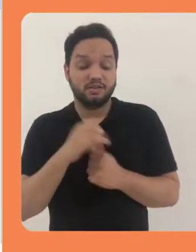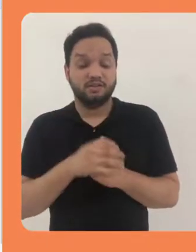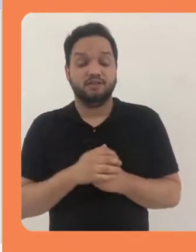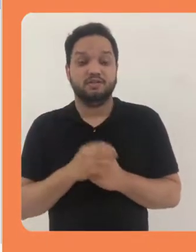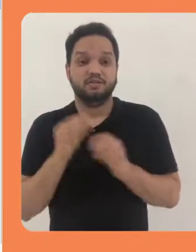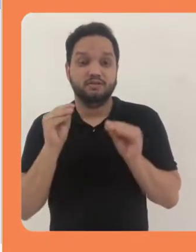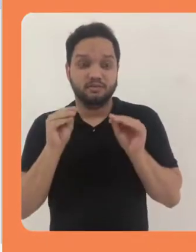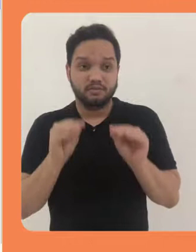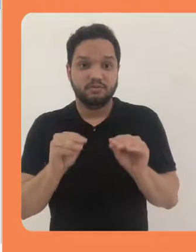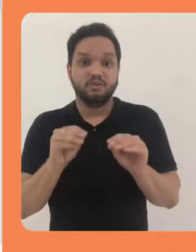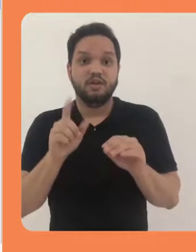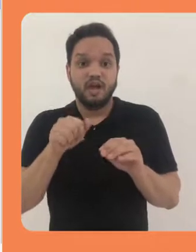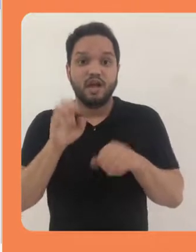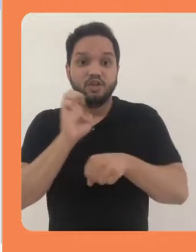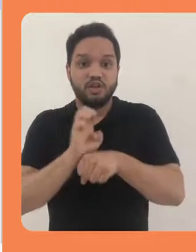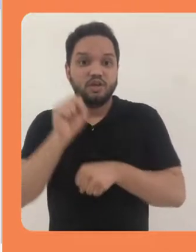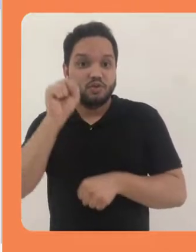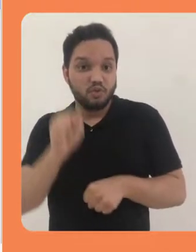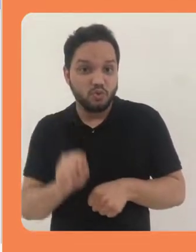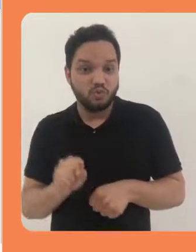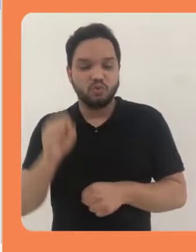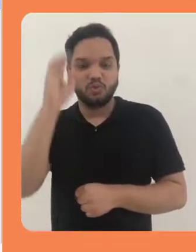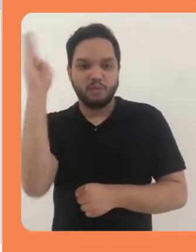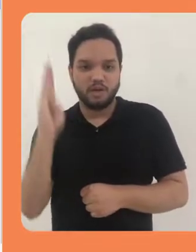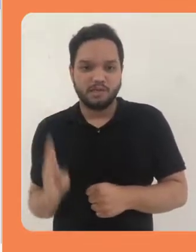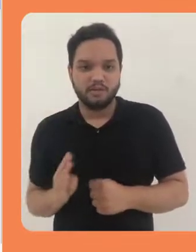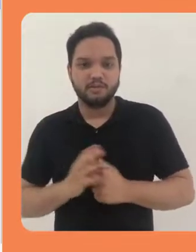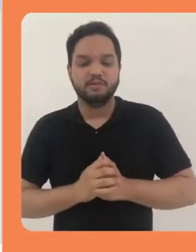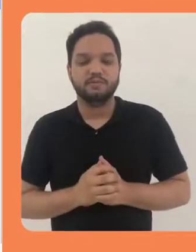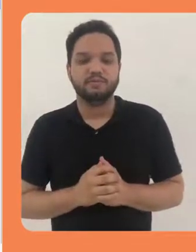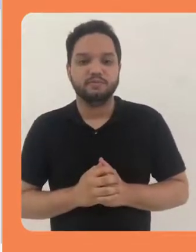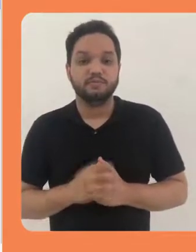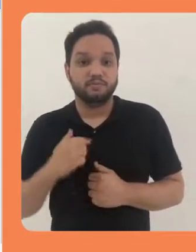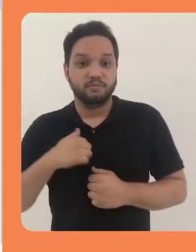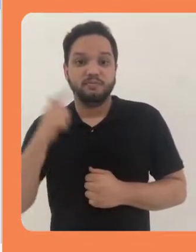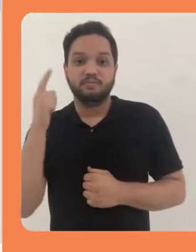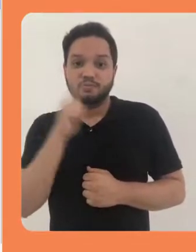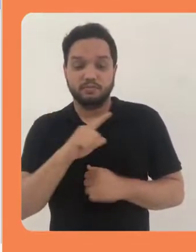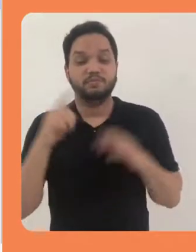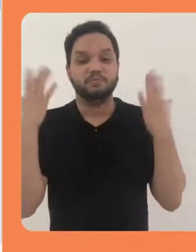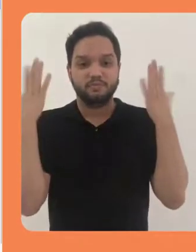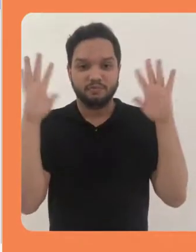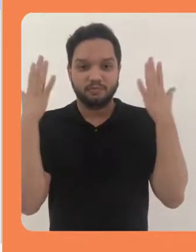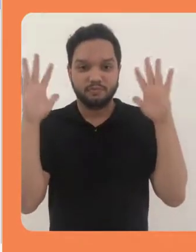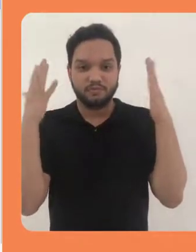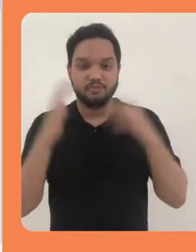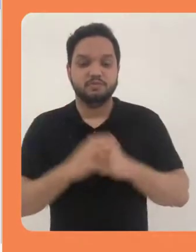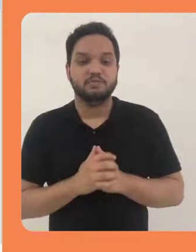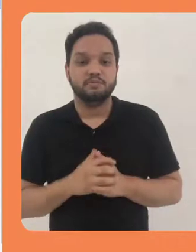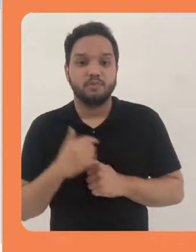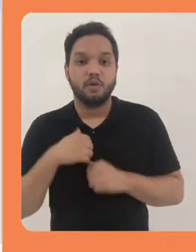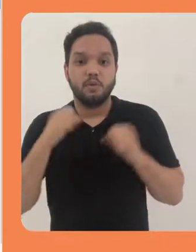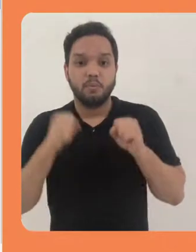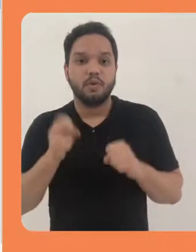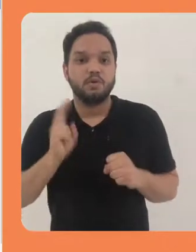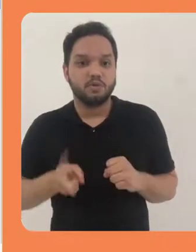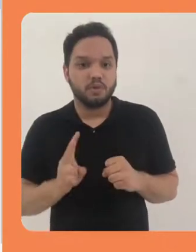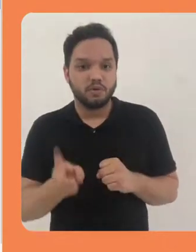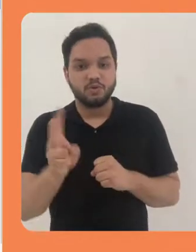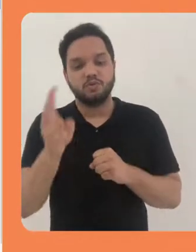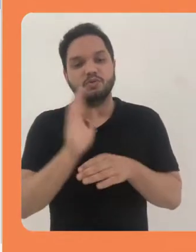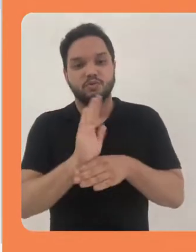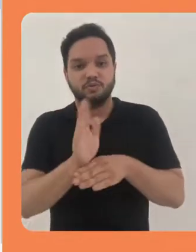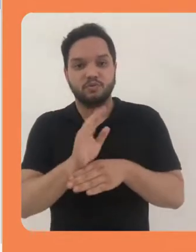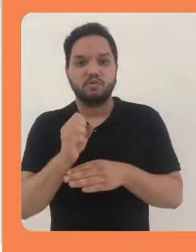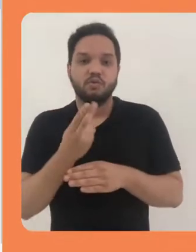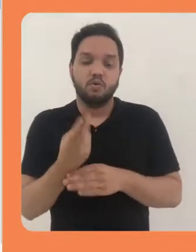aqui tem a dica se você clicar sobre a dica aparece um estado do Sul do Brasil bom Então acertei parabéns